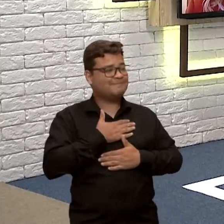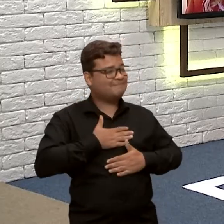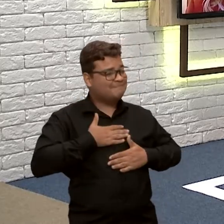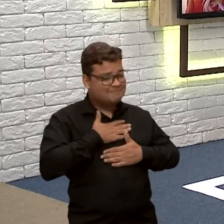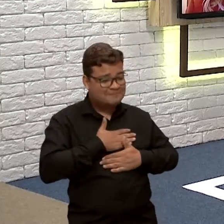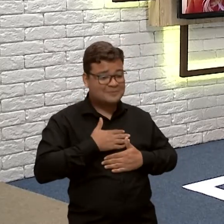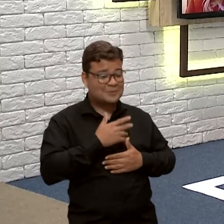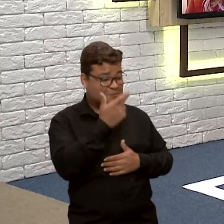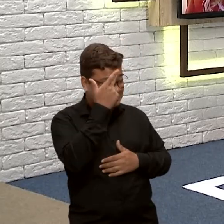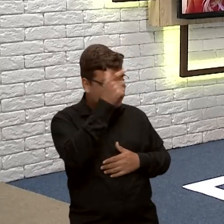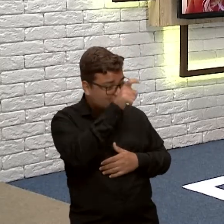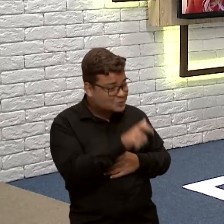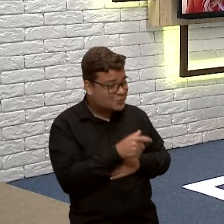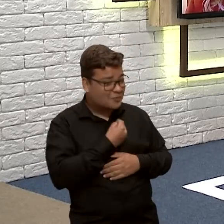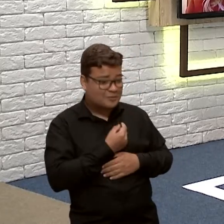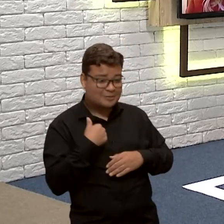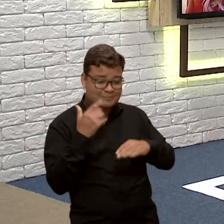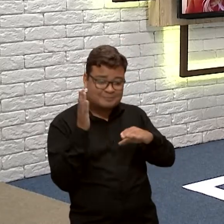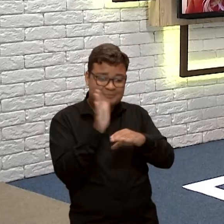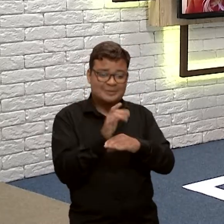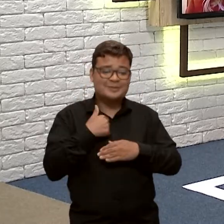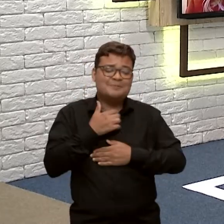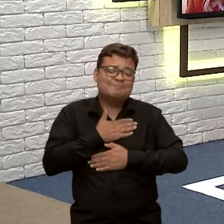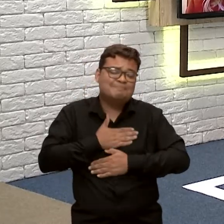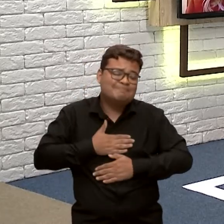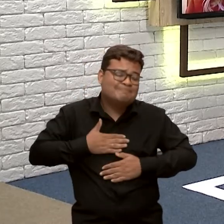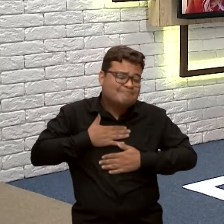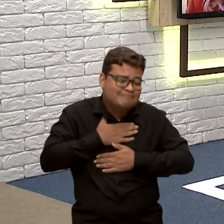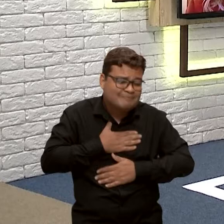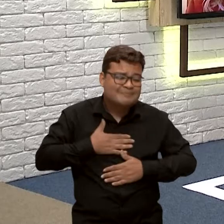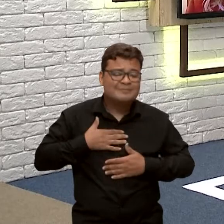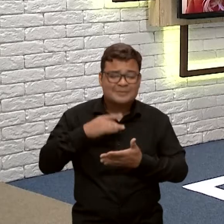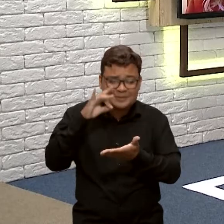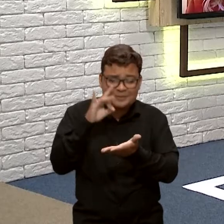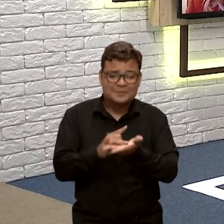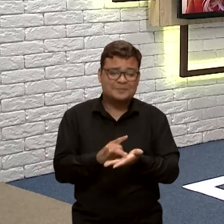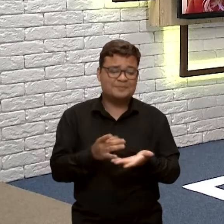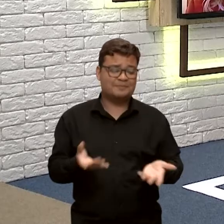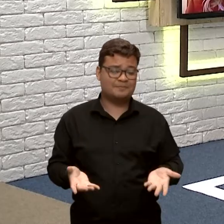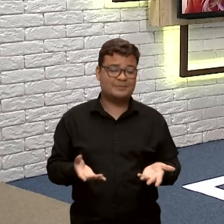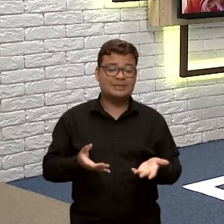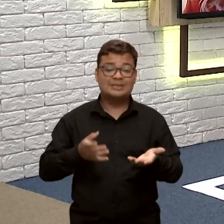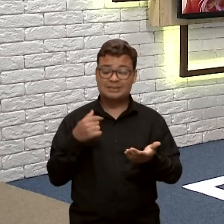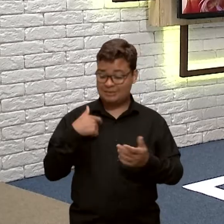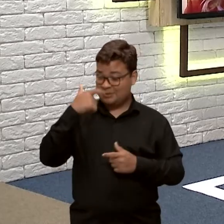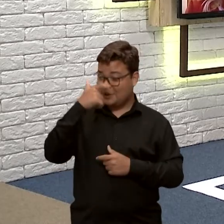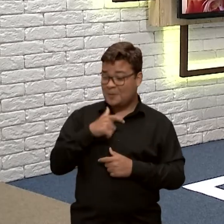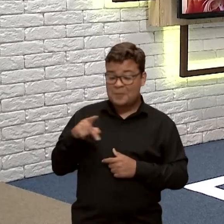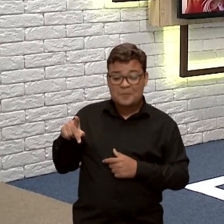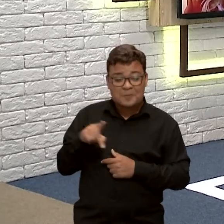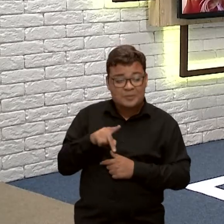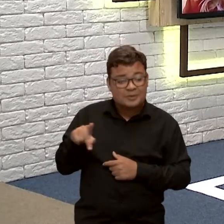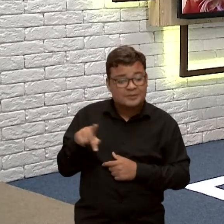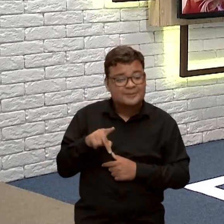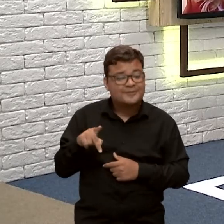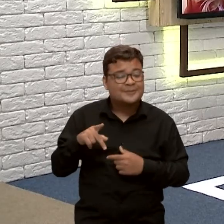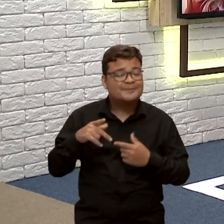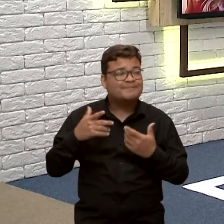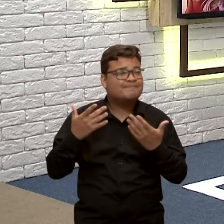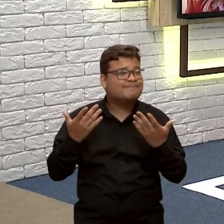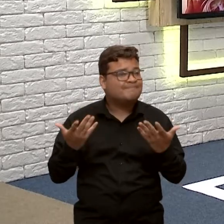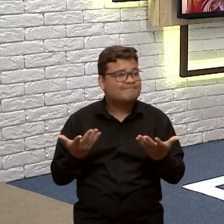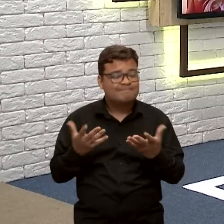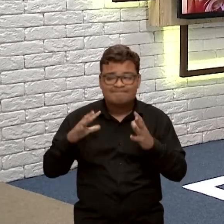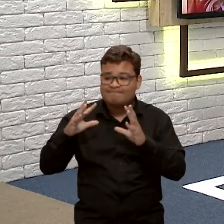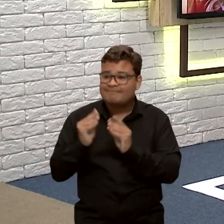vida de alguém. É isso que compensa a gente. Então, ser professor é assim